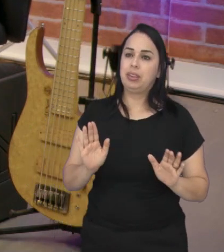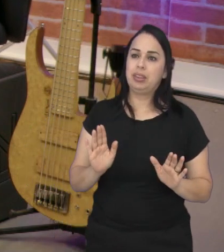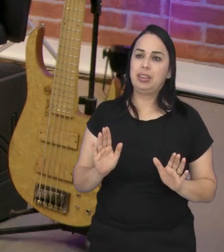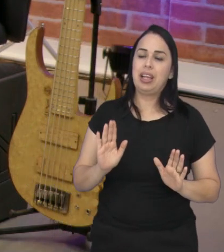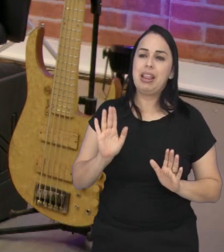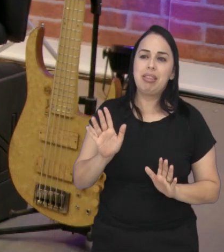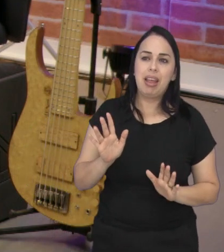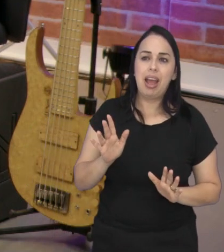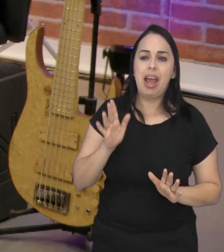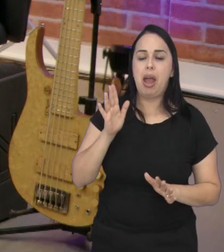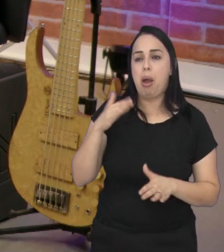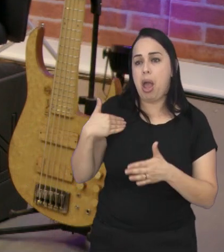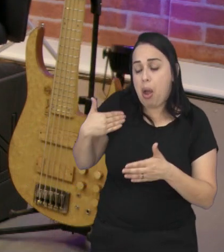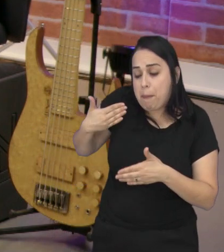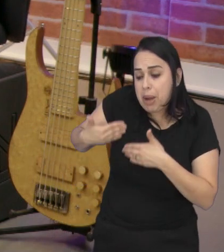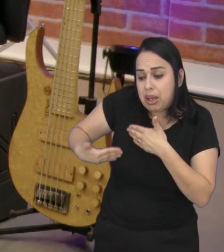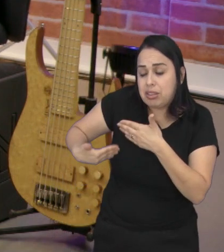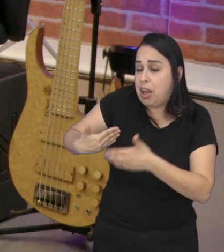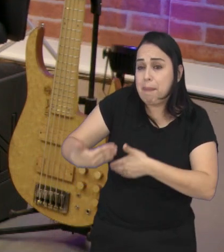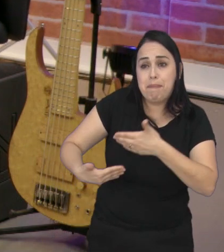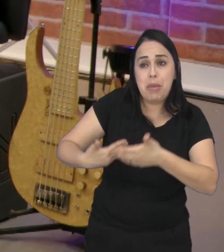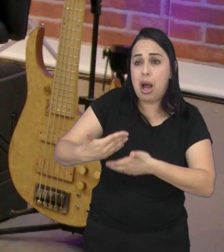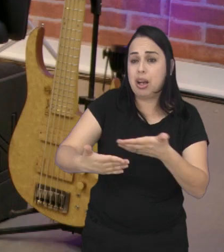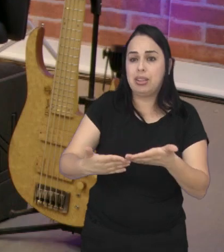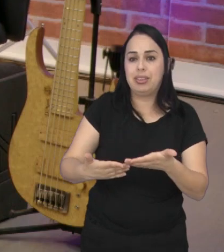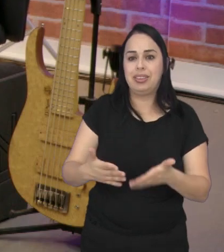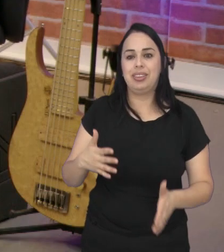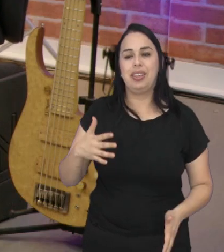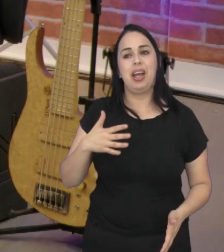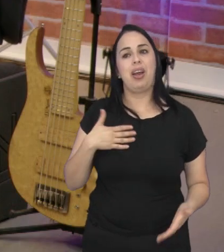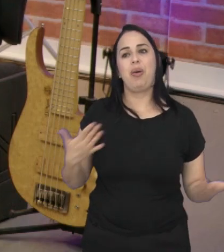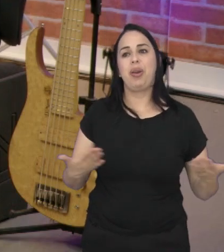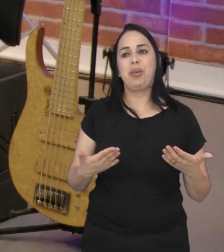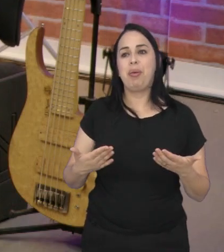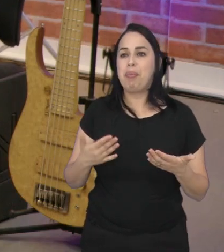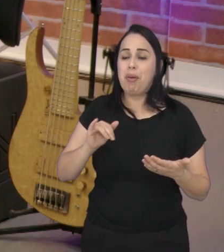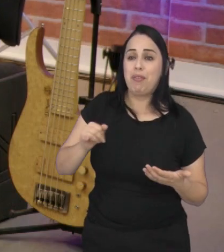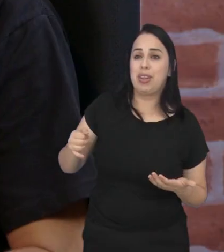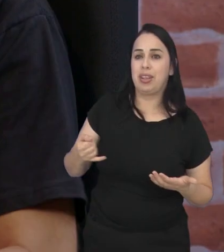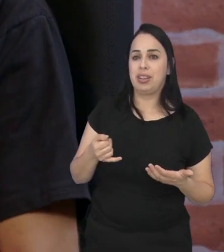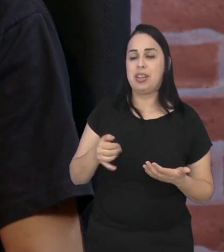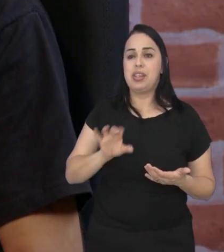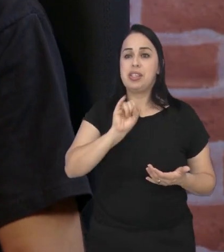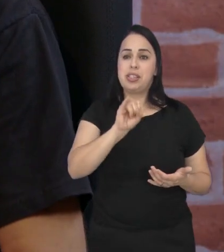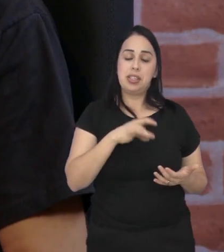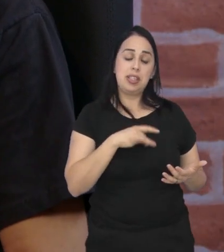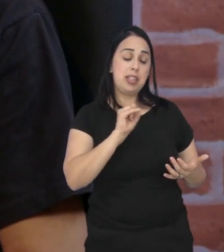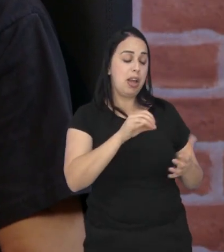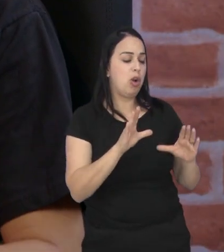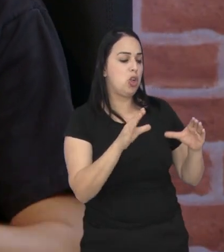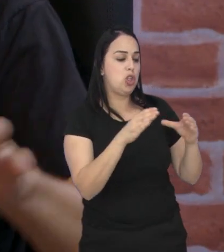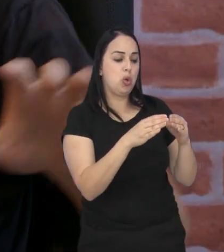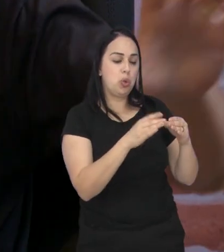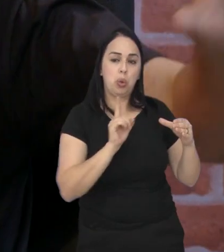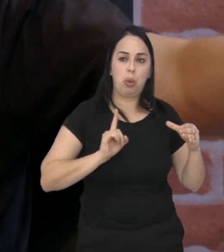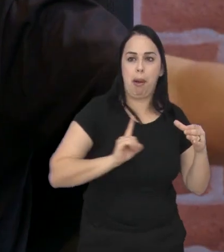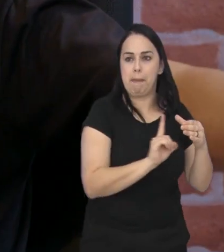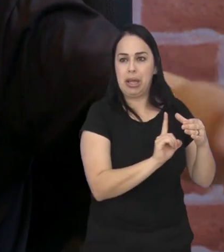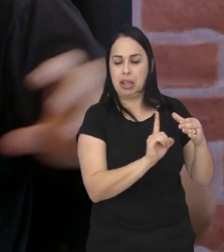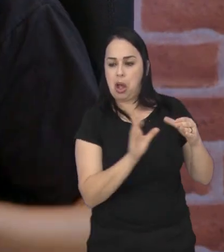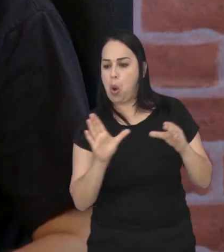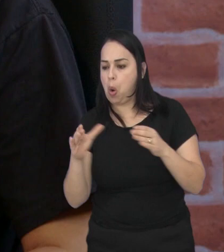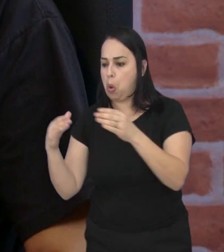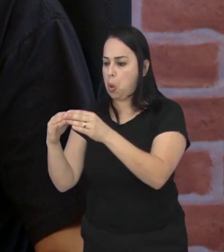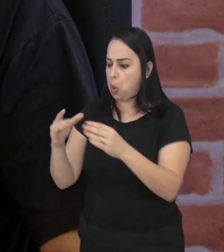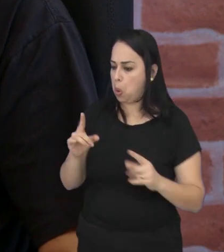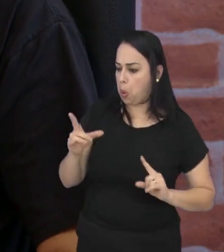assim, cara, Será que tudo é isso isso é uma mesmo? jornada. Entendeu? Eu tô curtindo o meu som. Pode Sabe, crer. se eu tô tocando com a banda